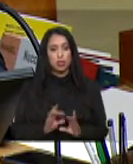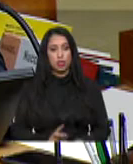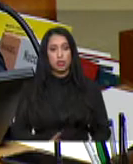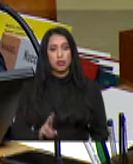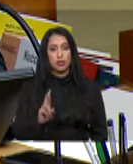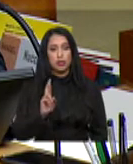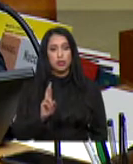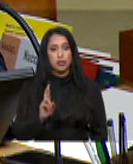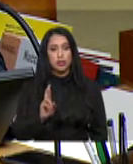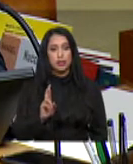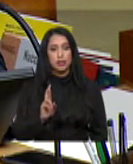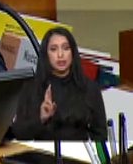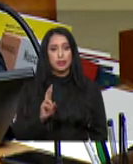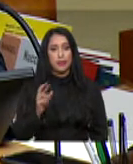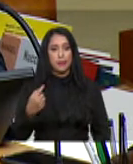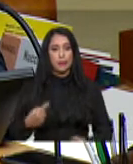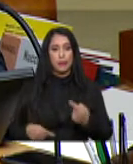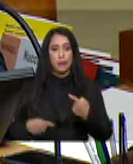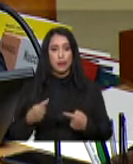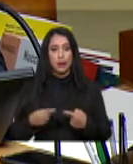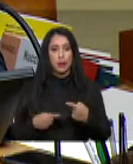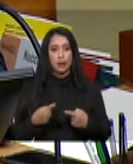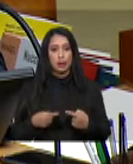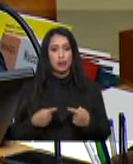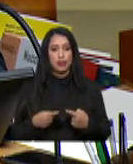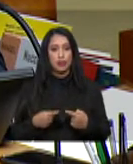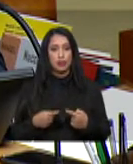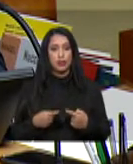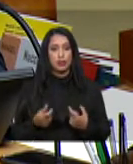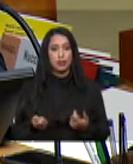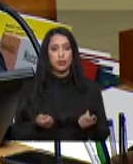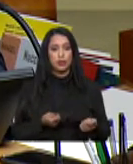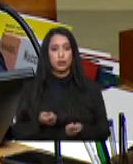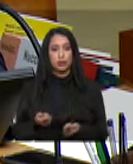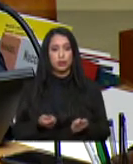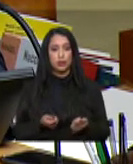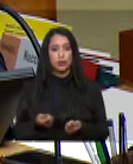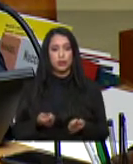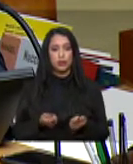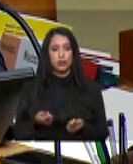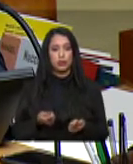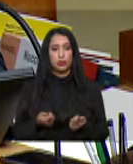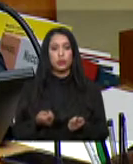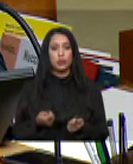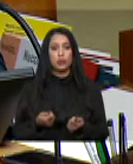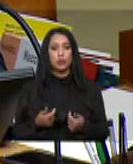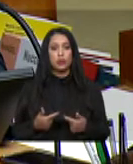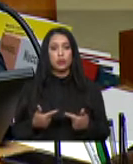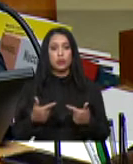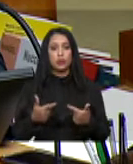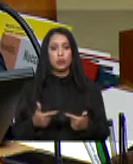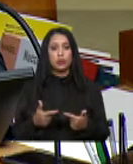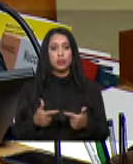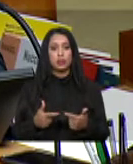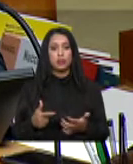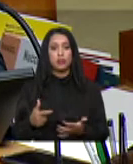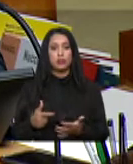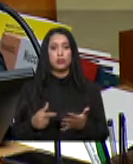na formulação das políticas e no controle das ações correspondentes em todos os